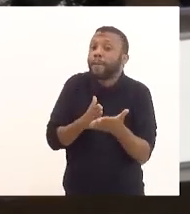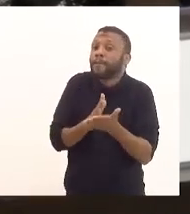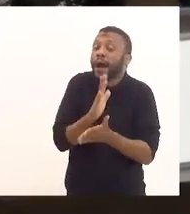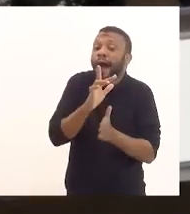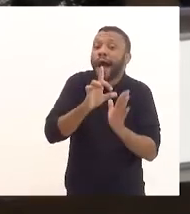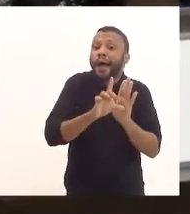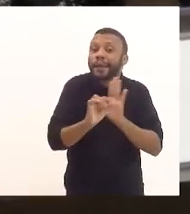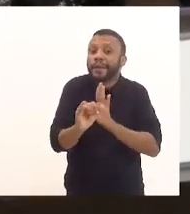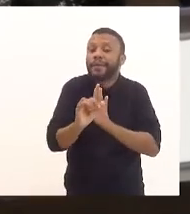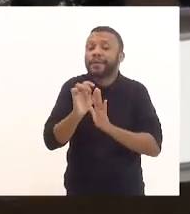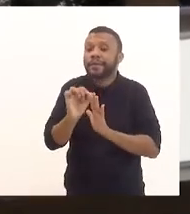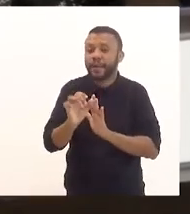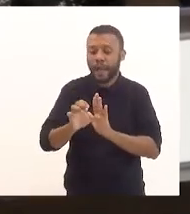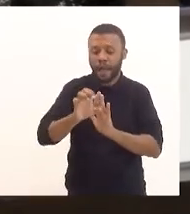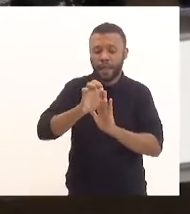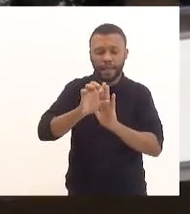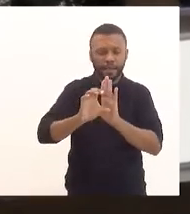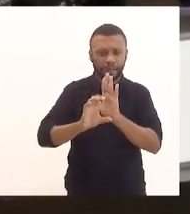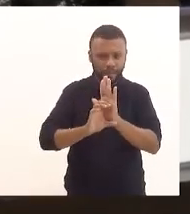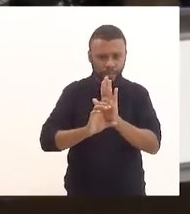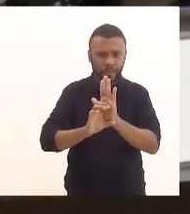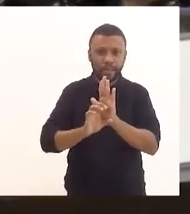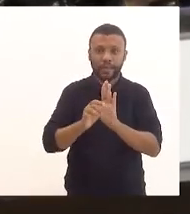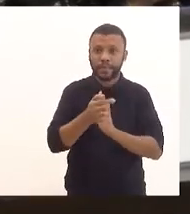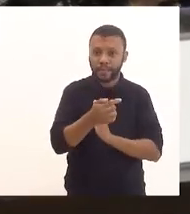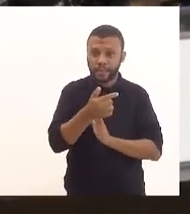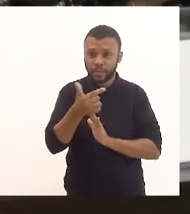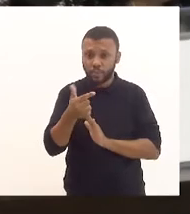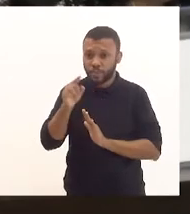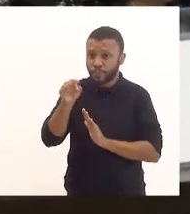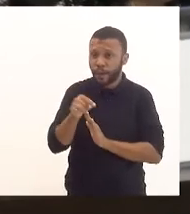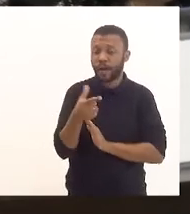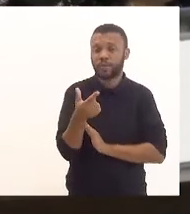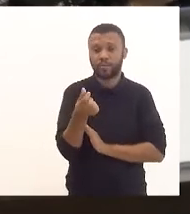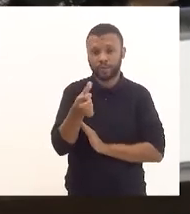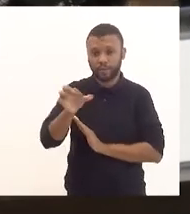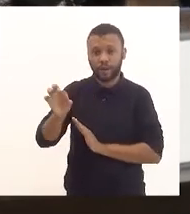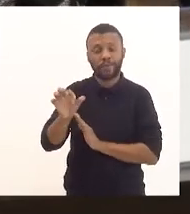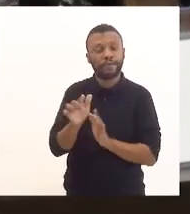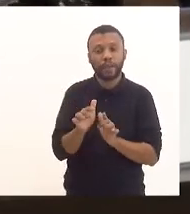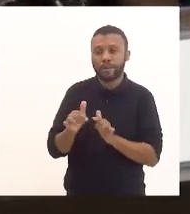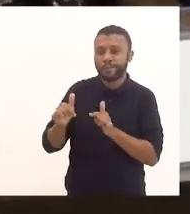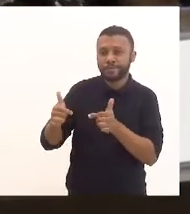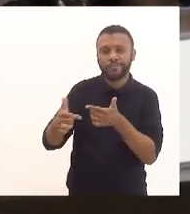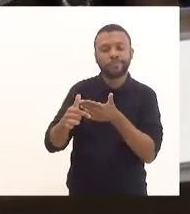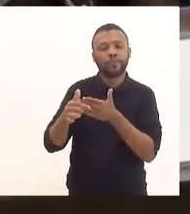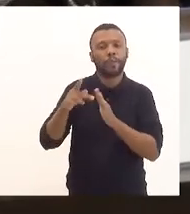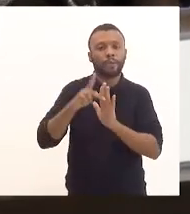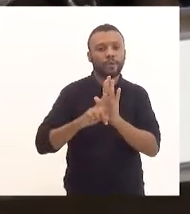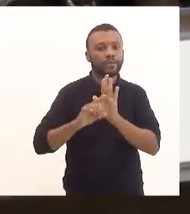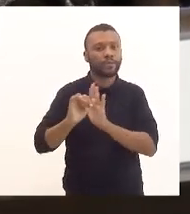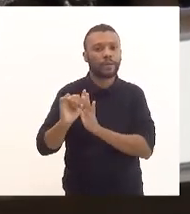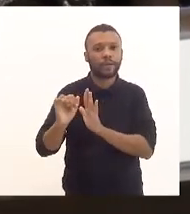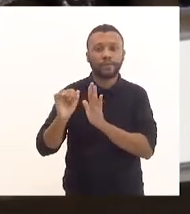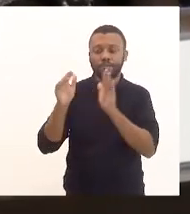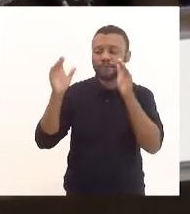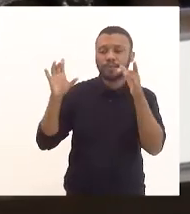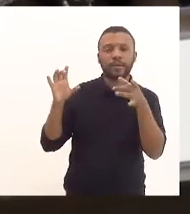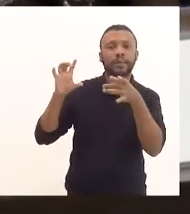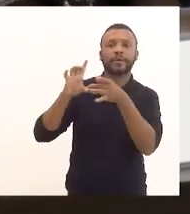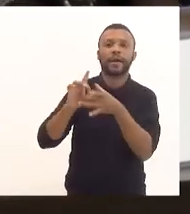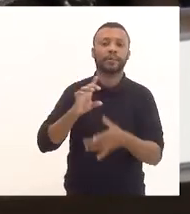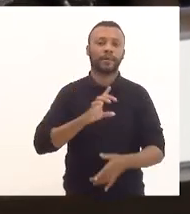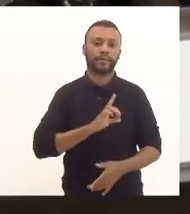emenda constitucional 72 de 2019 iniciativa do projeto de lei pela própria Defensoria